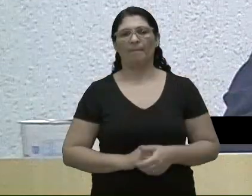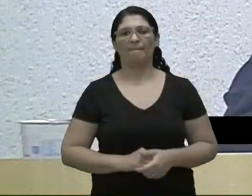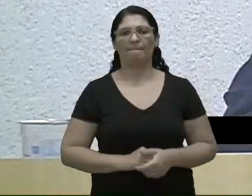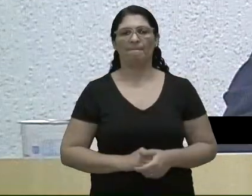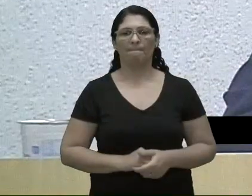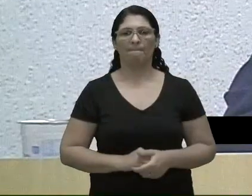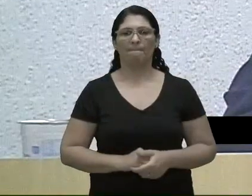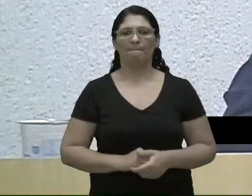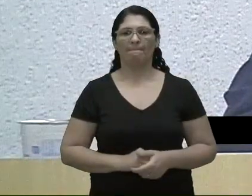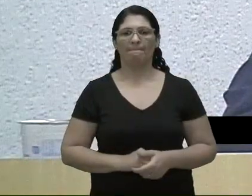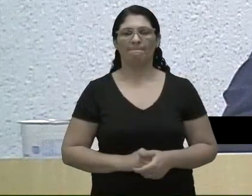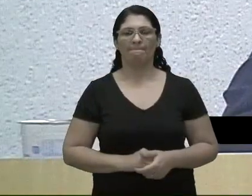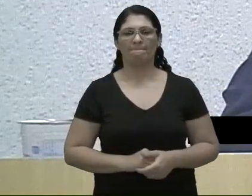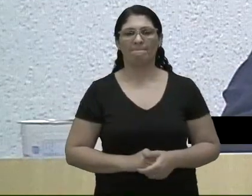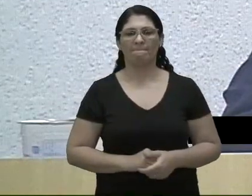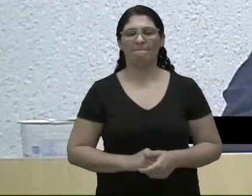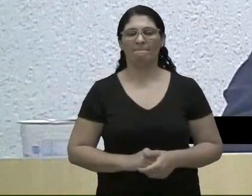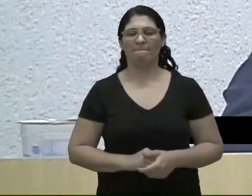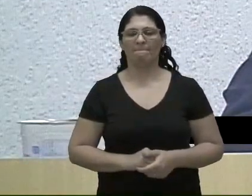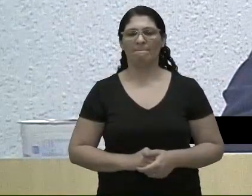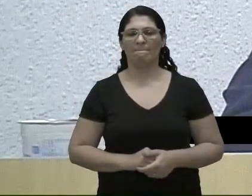A senhora cumpre...